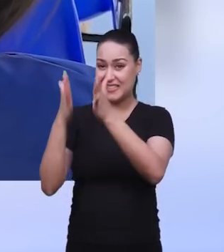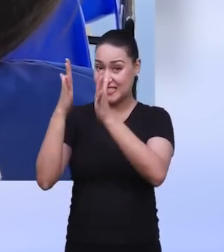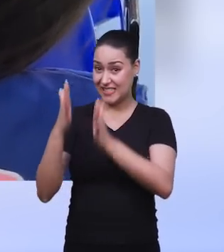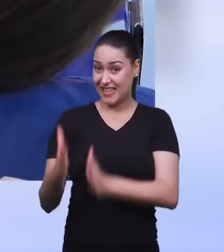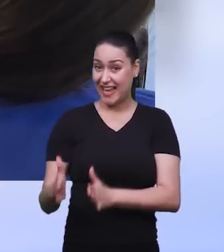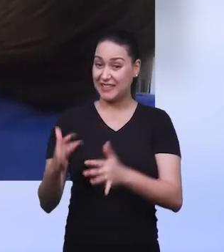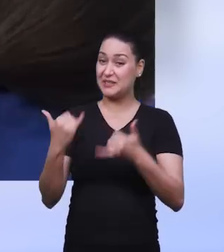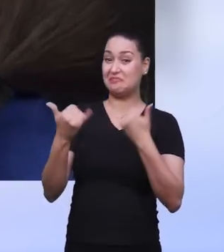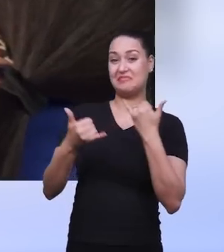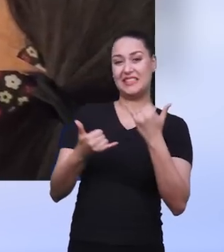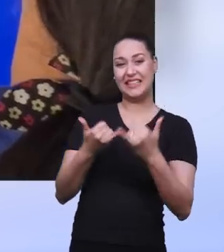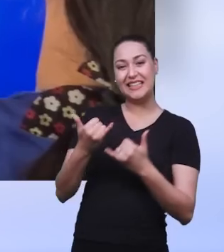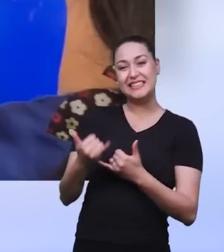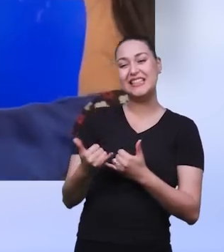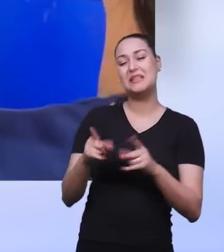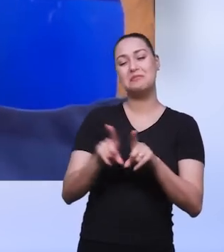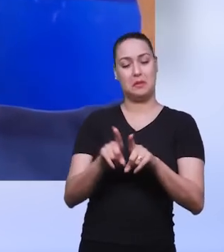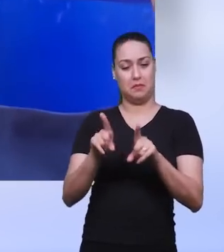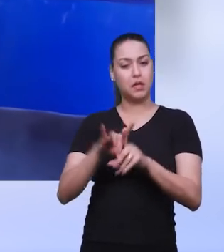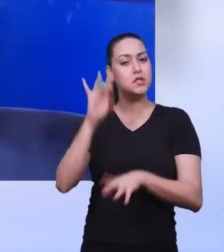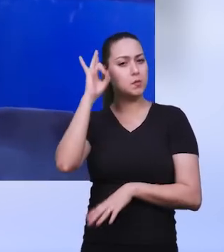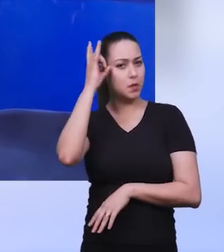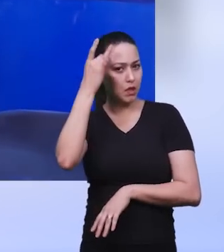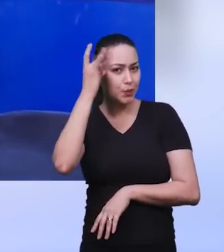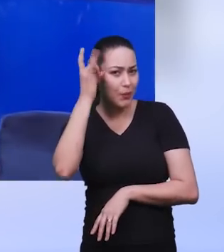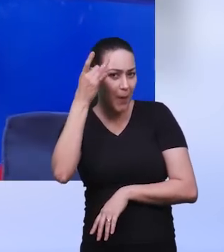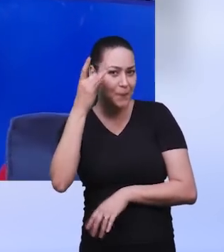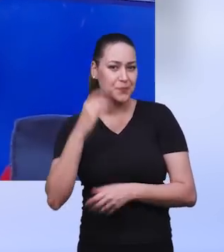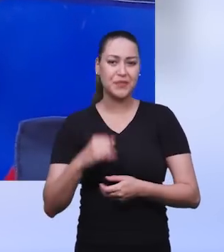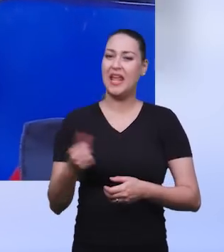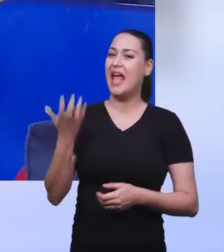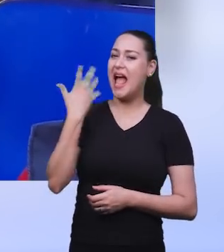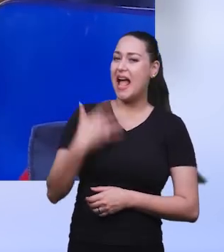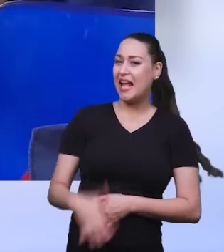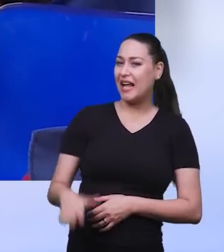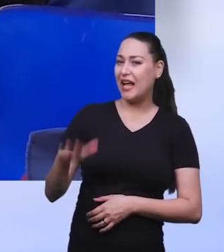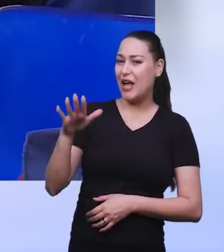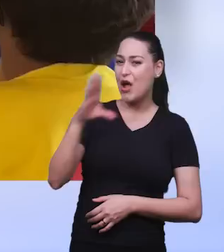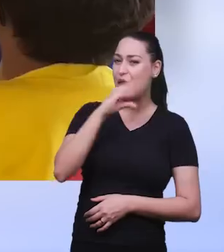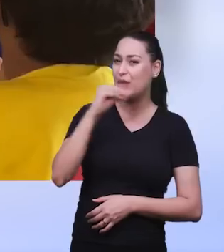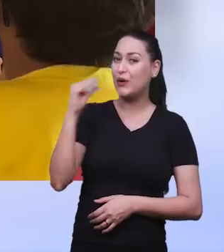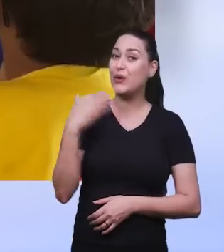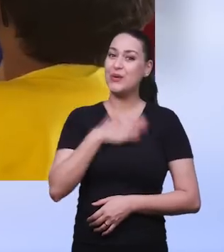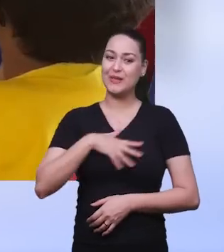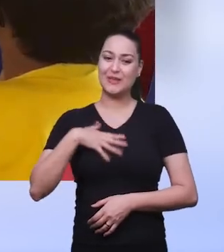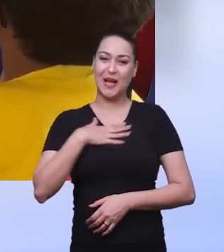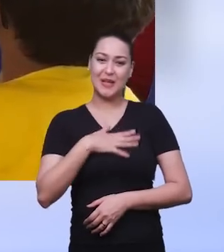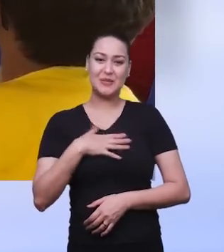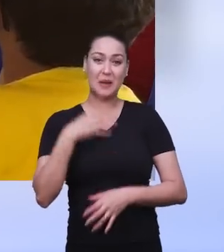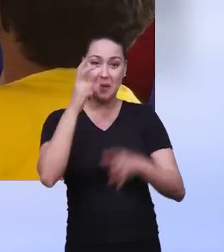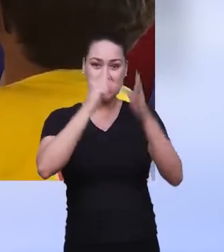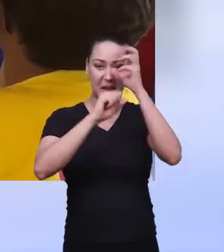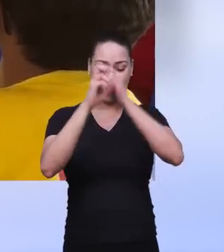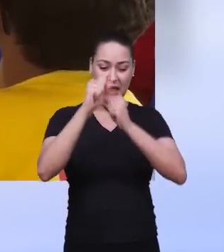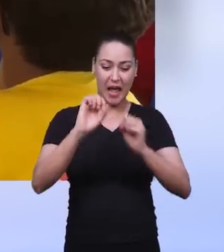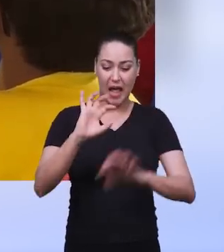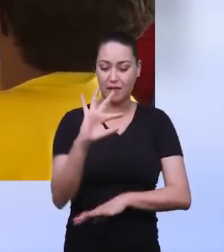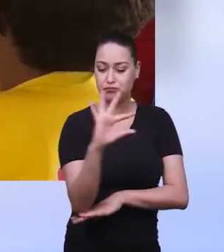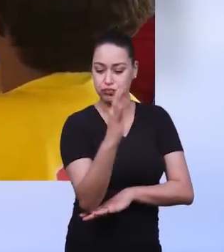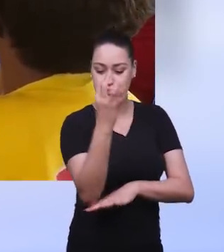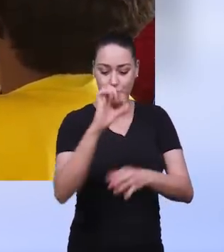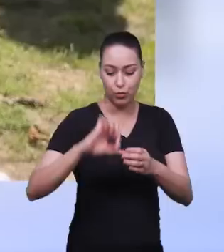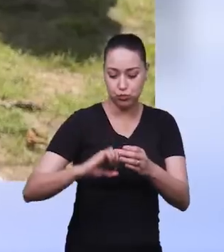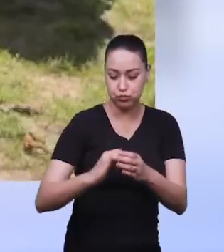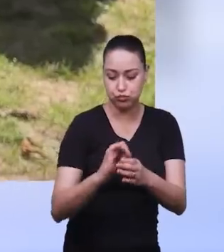de uma forma divertida e, claro, espiritual. As classes adoraram a oficina oficina de botânica, onde plantaram até muda